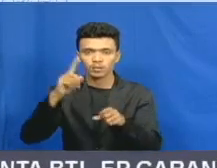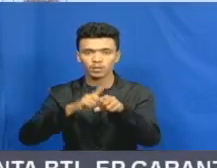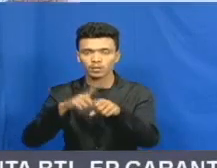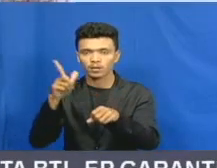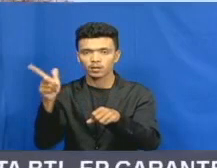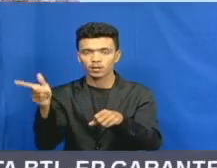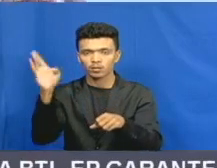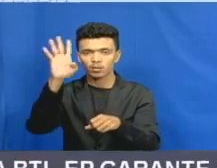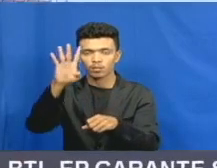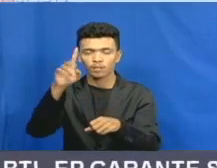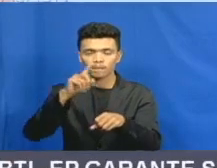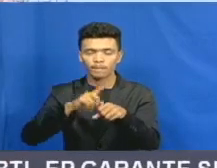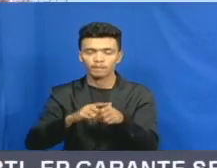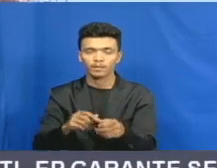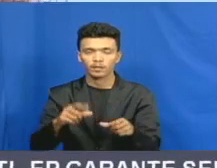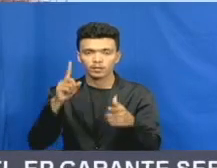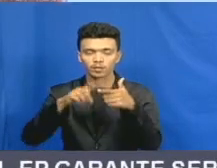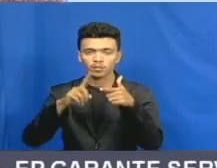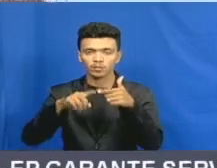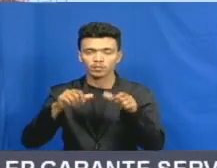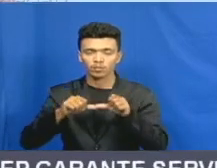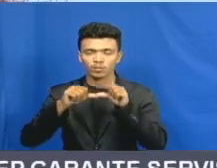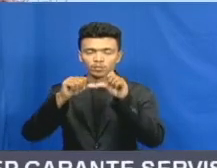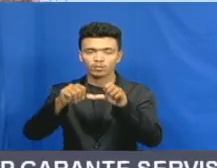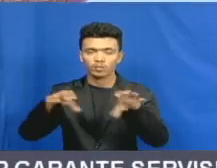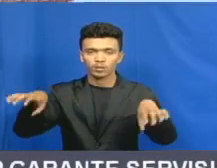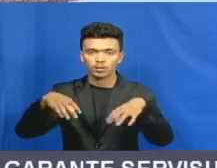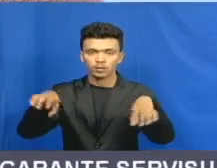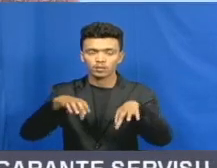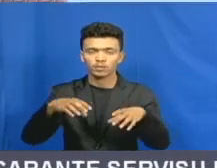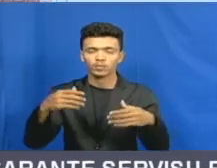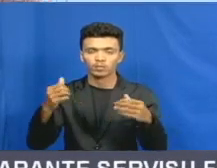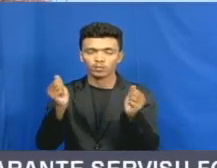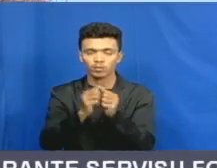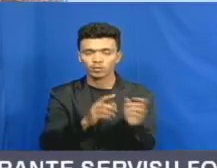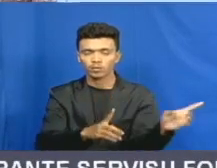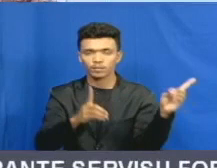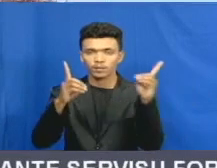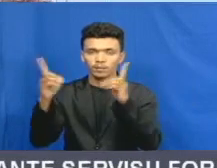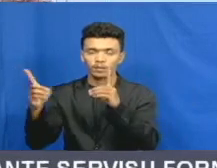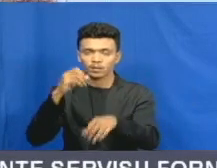segundo ita continua ho projeto sira nebeke ita implementa ona ya tinan